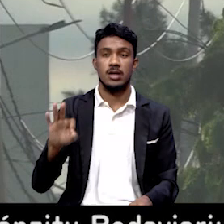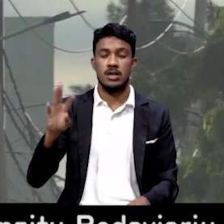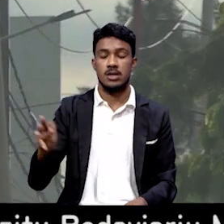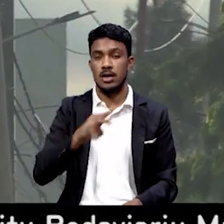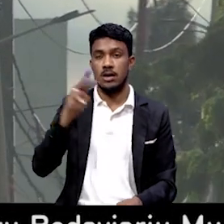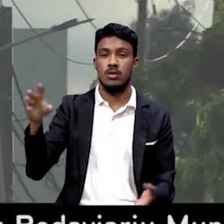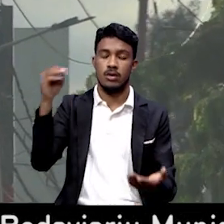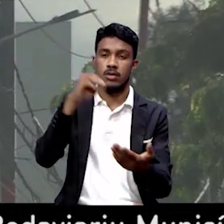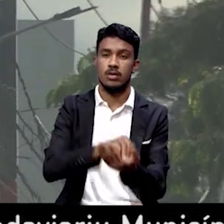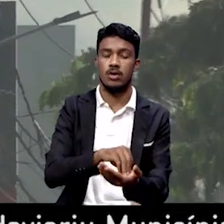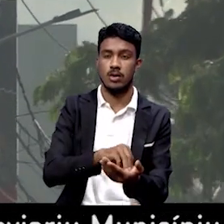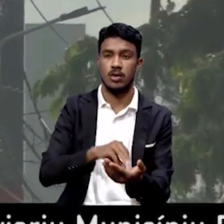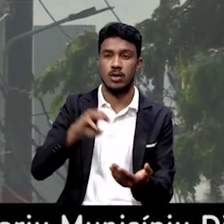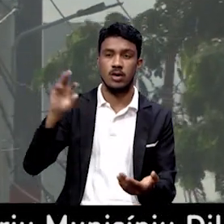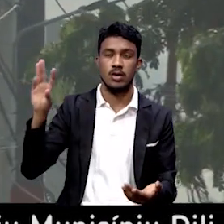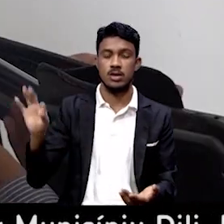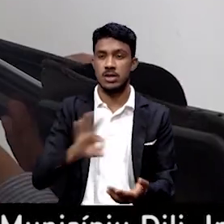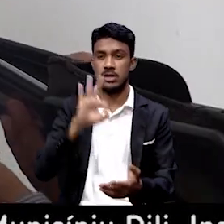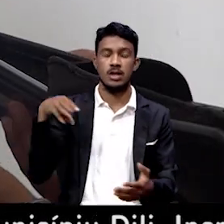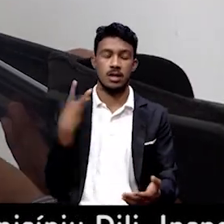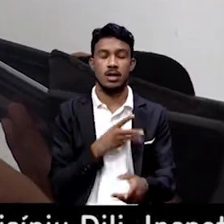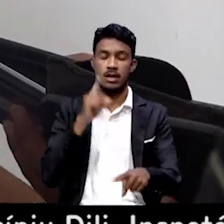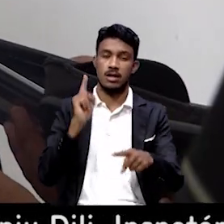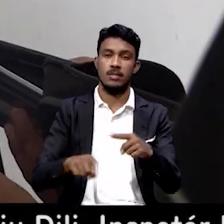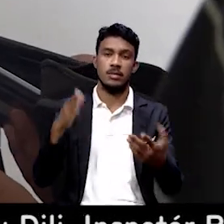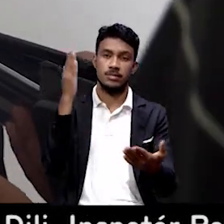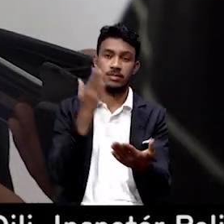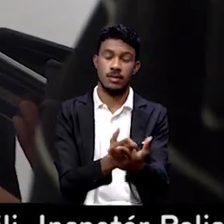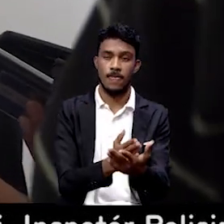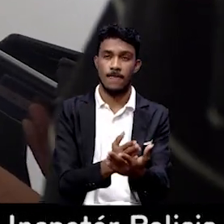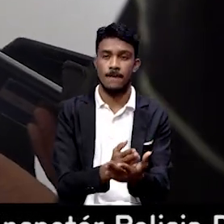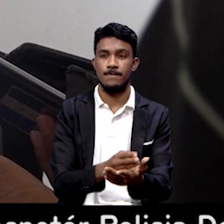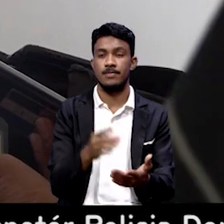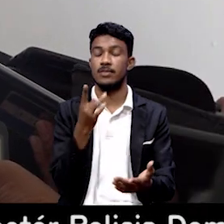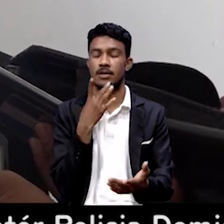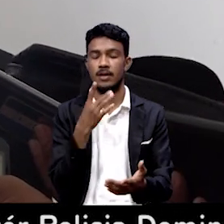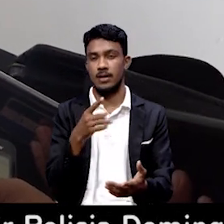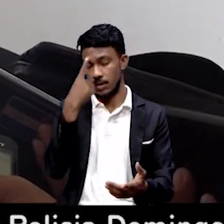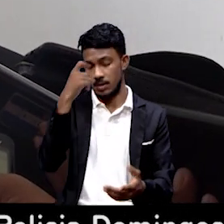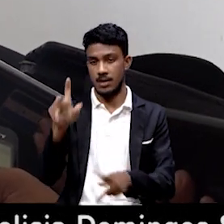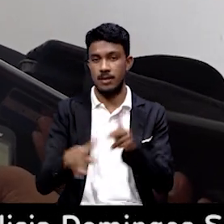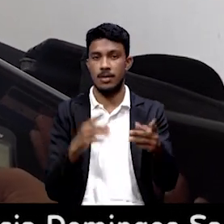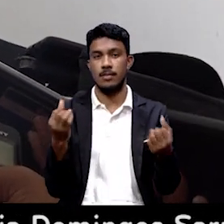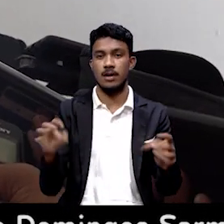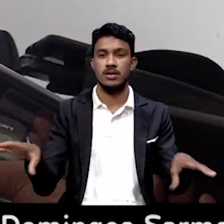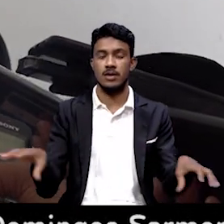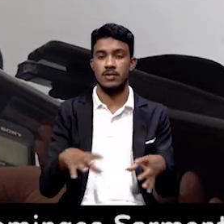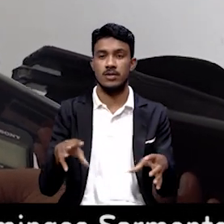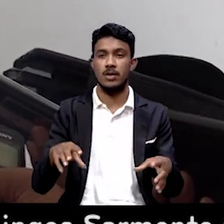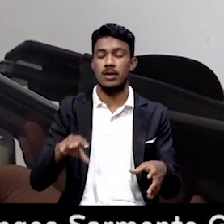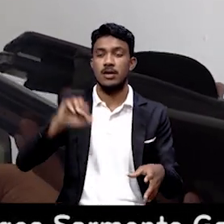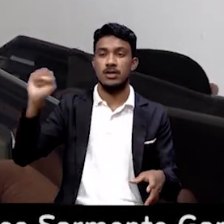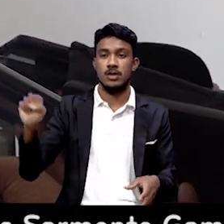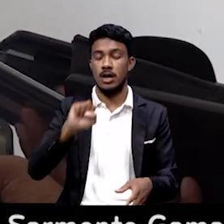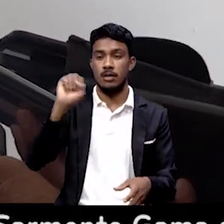servisu pedido atu halu hamate ahe ya sabdo ho domingo det agora sabdo maximum ita hamate oras ru det oras ru ita to halu